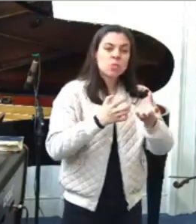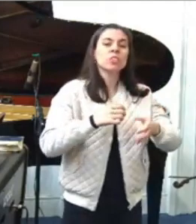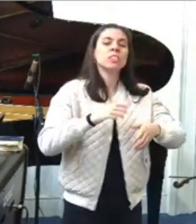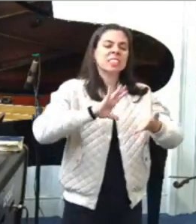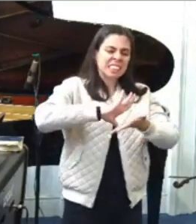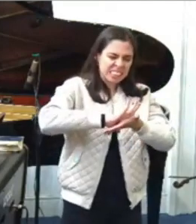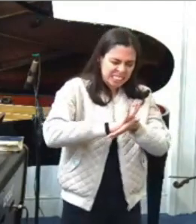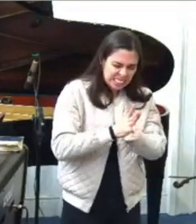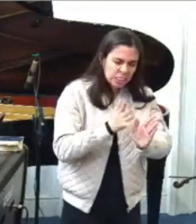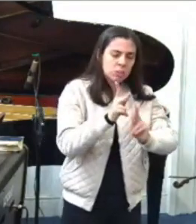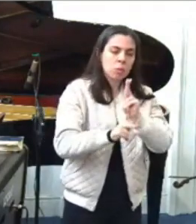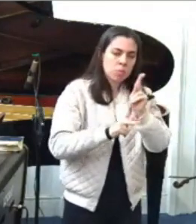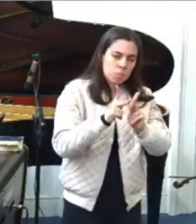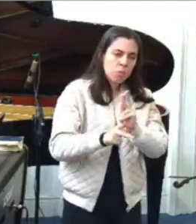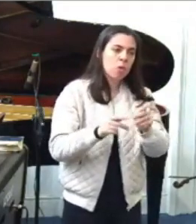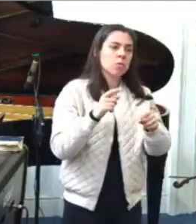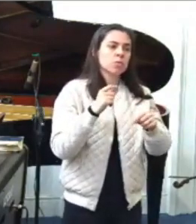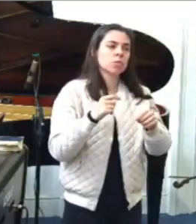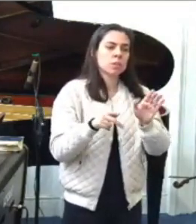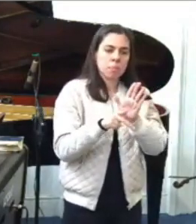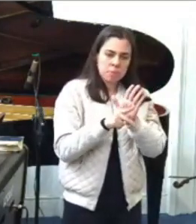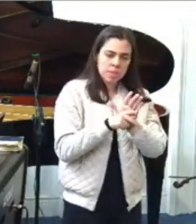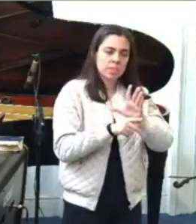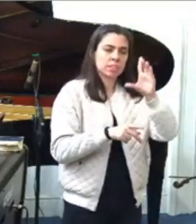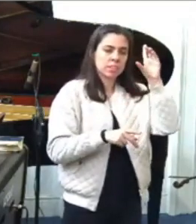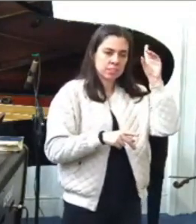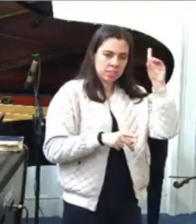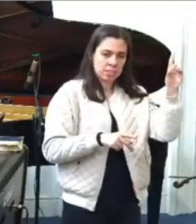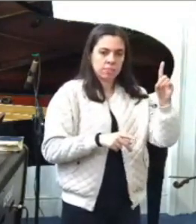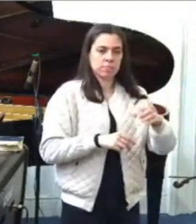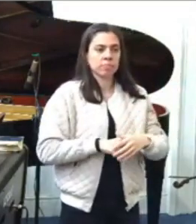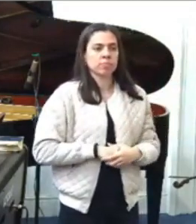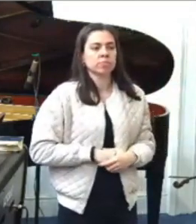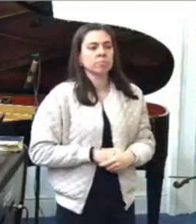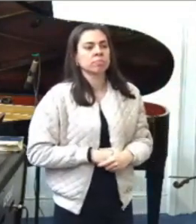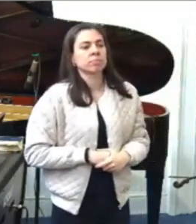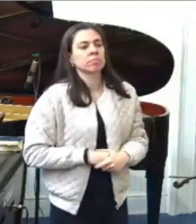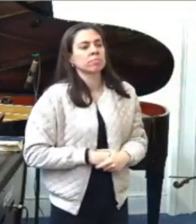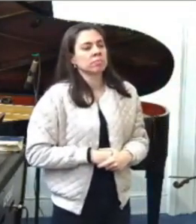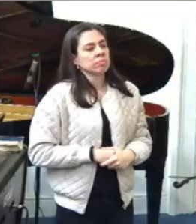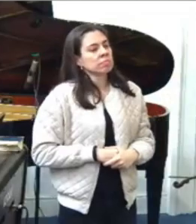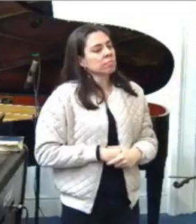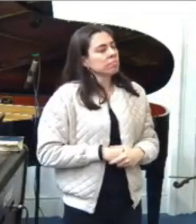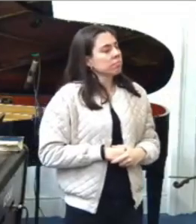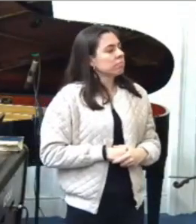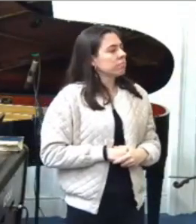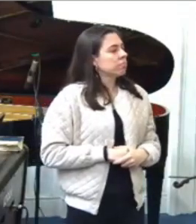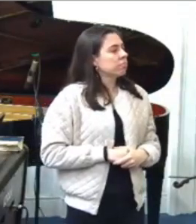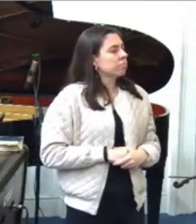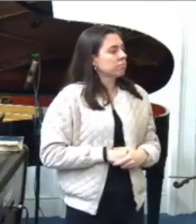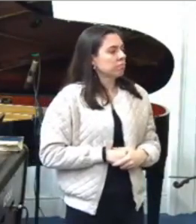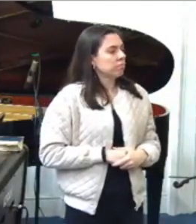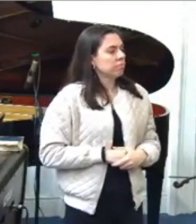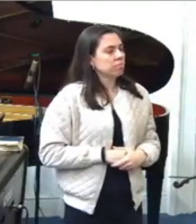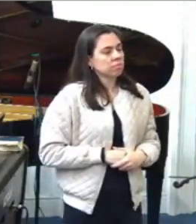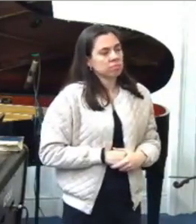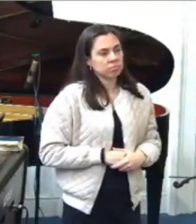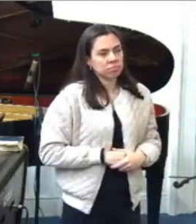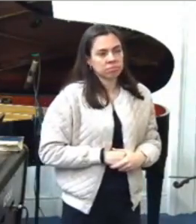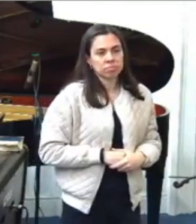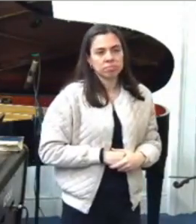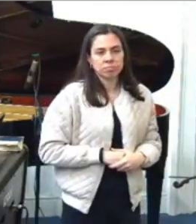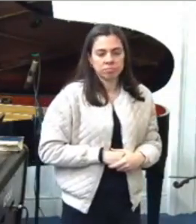Deus está assentado no seu trono. É motivo de alegria. E vocês que neles habitam estejam alegres. Ai